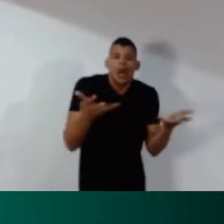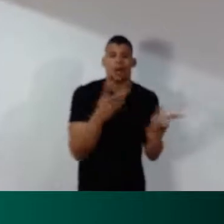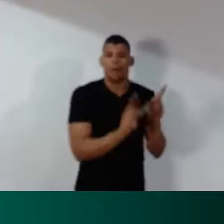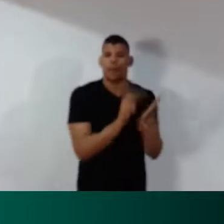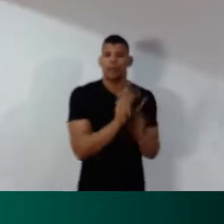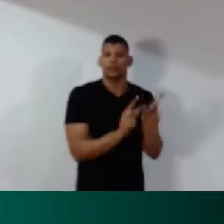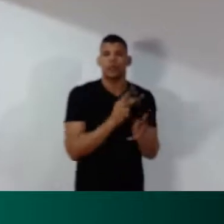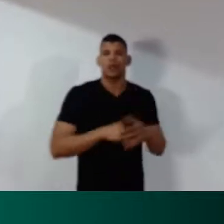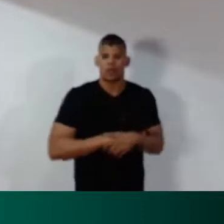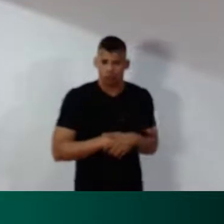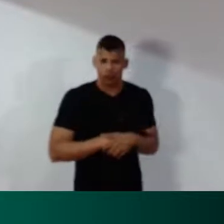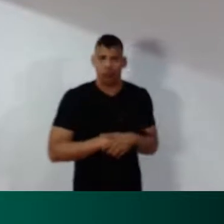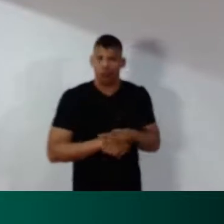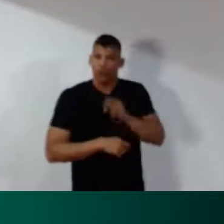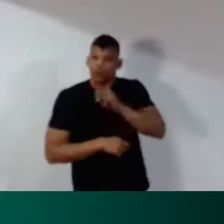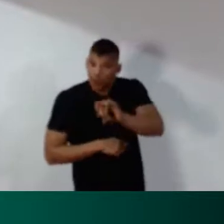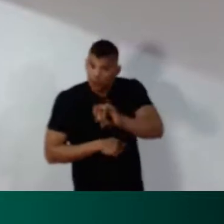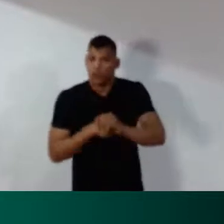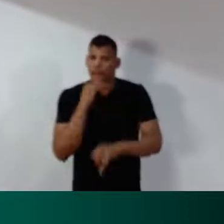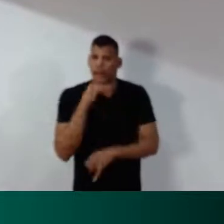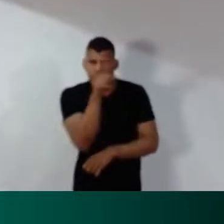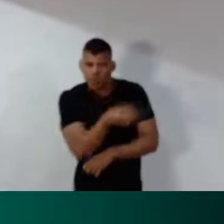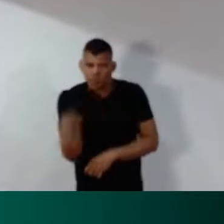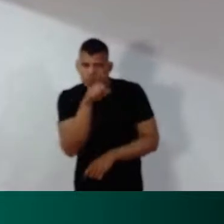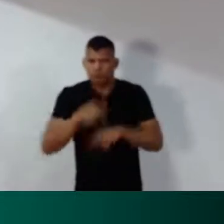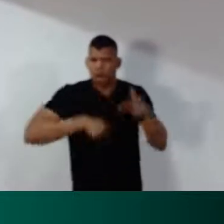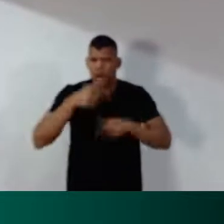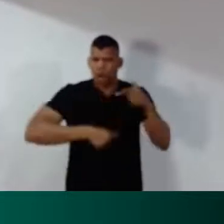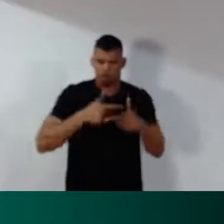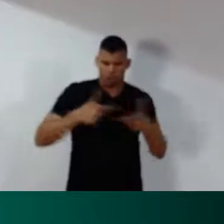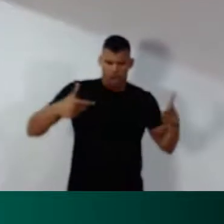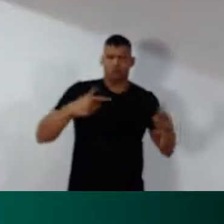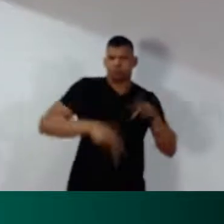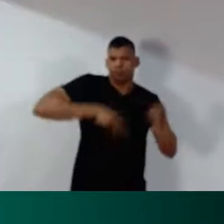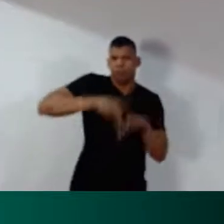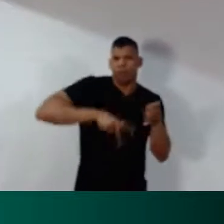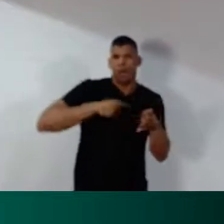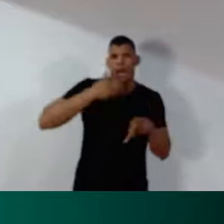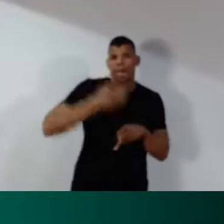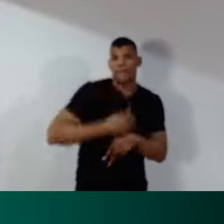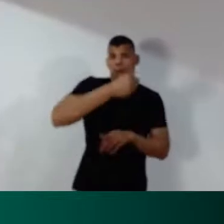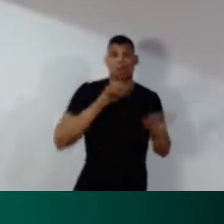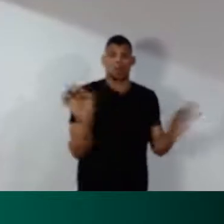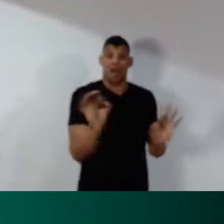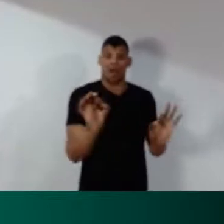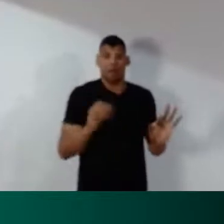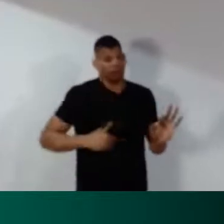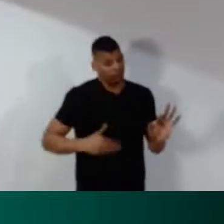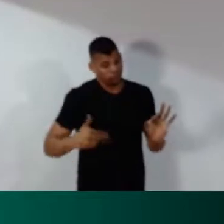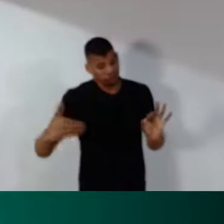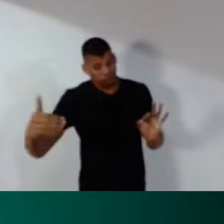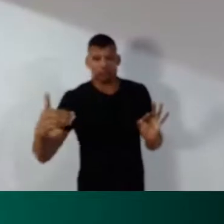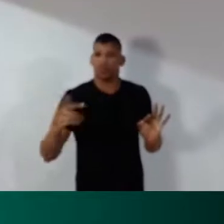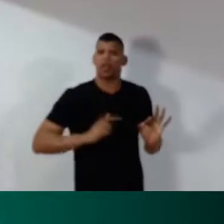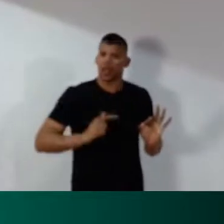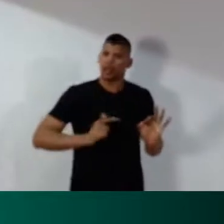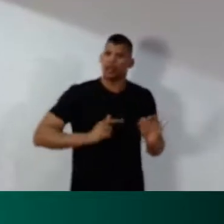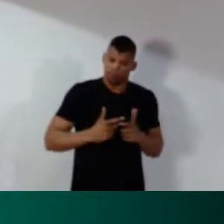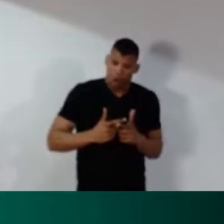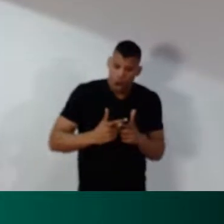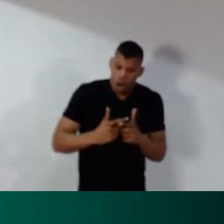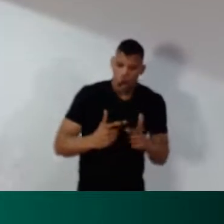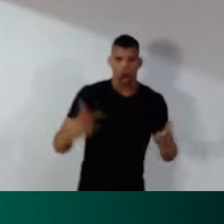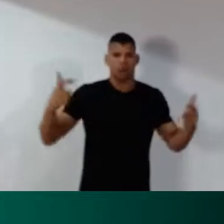porque se você não melhorar a vida do trabalhador que a maioria da população à fome volta ser um fantasma